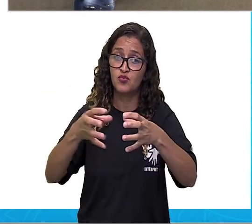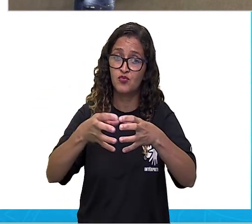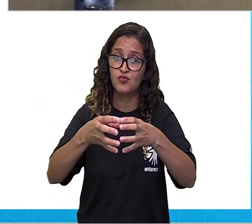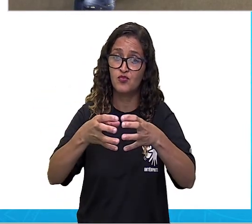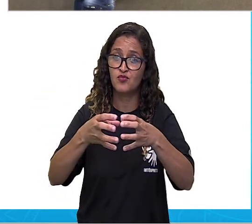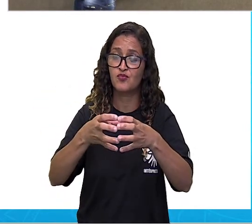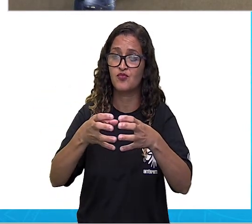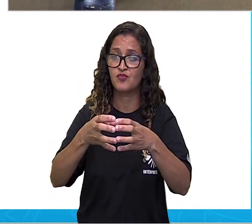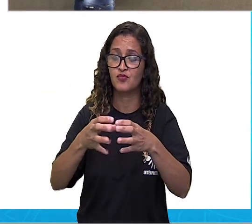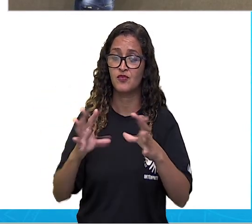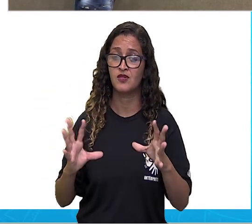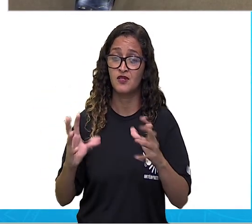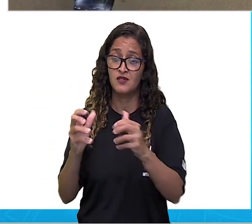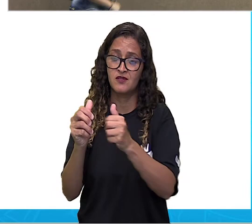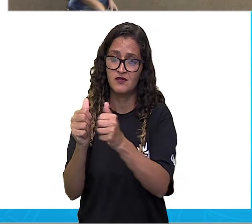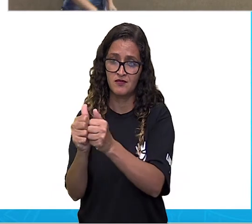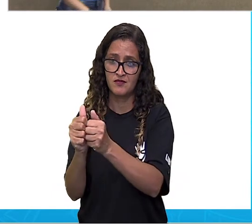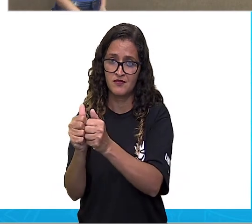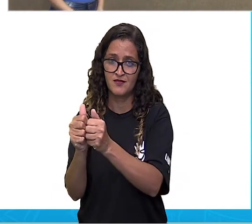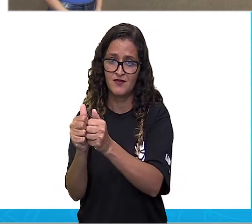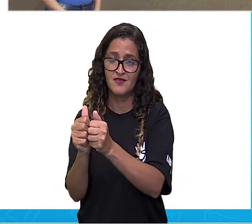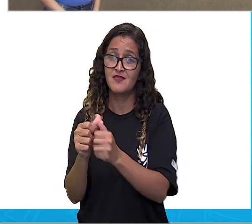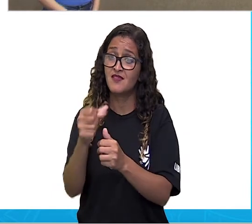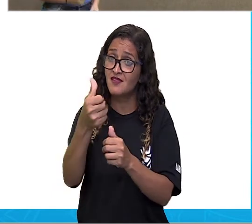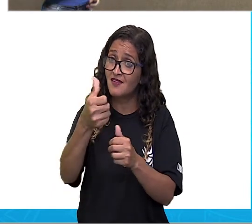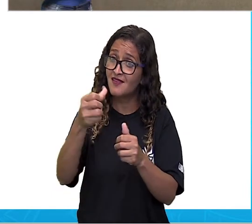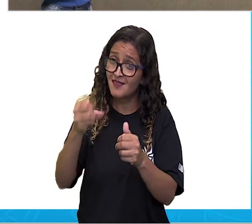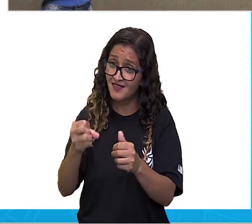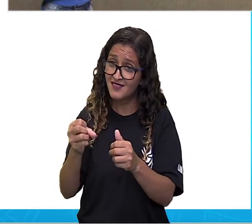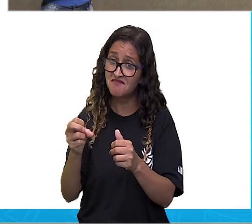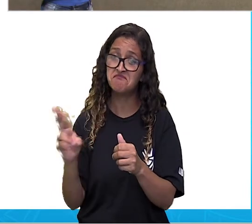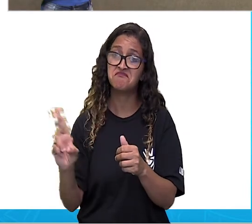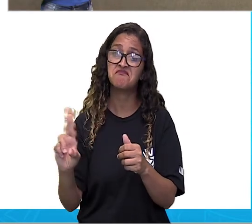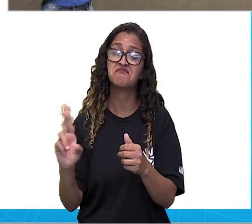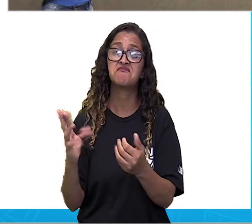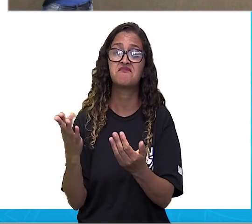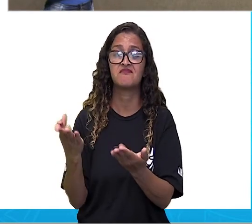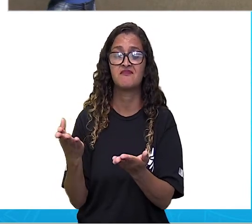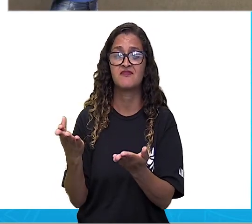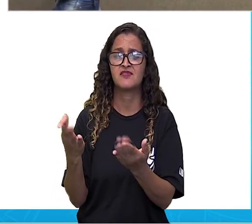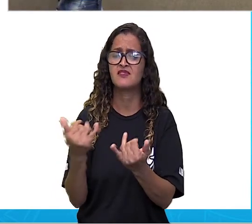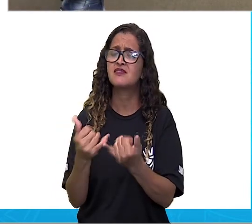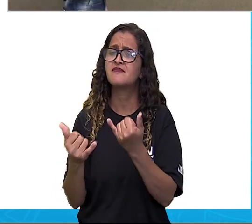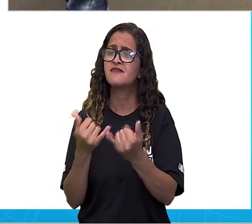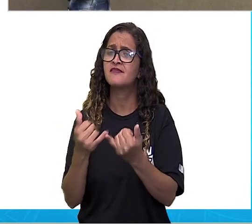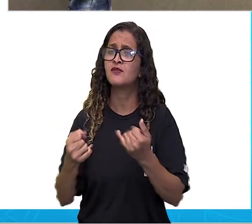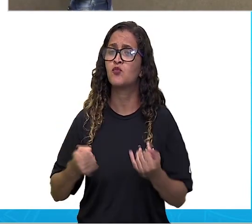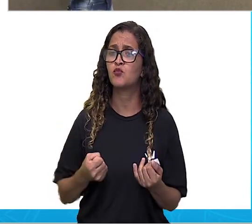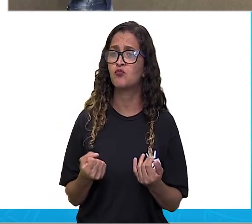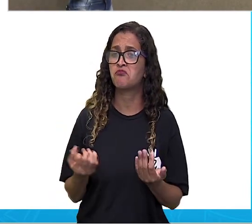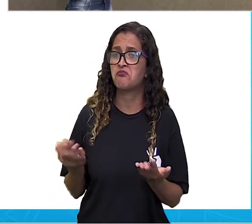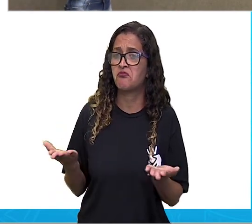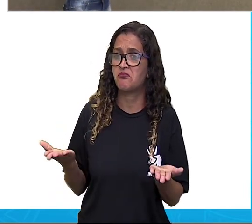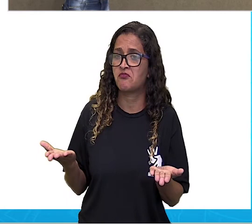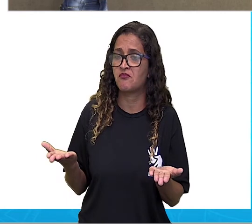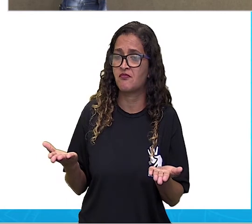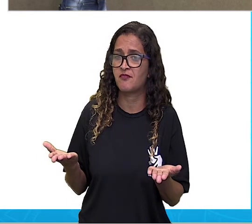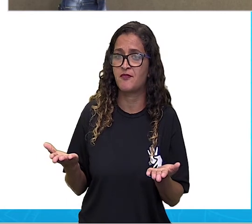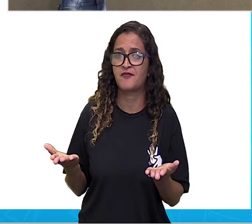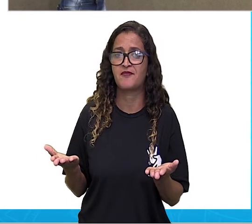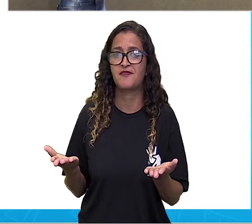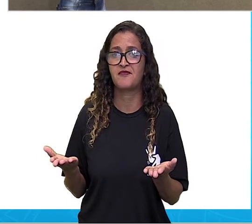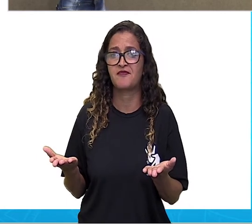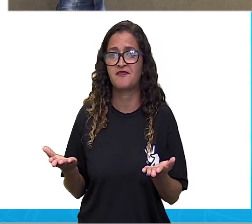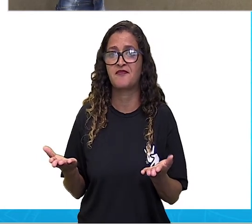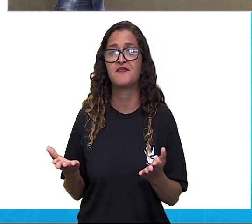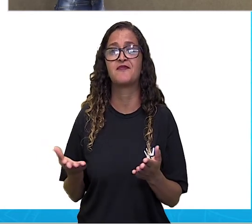temos 10 reais. Qual que é a semelhança com essa nota de 10